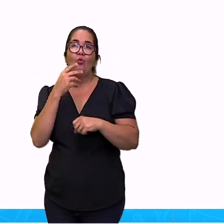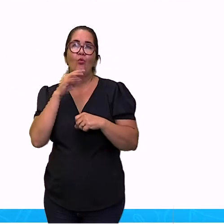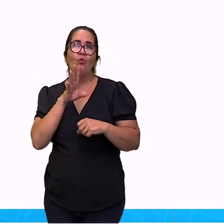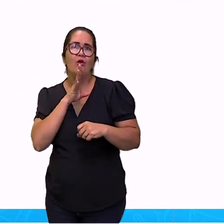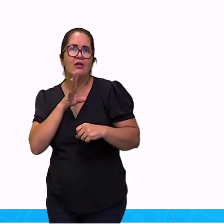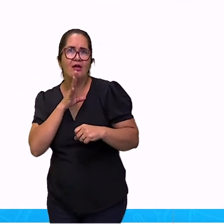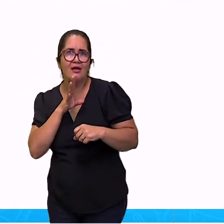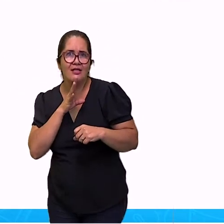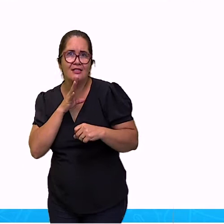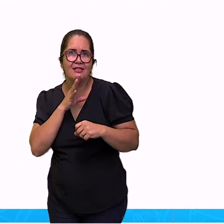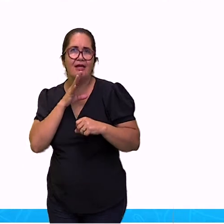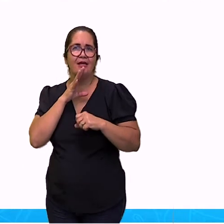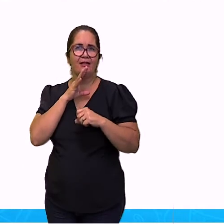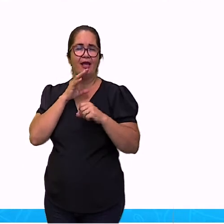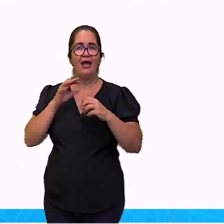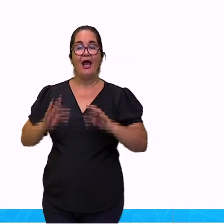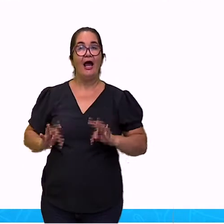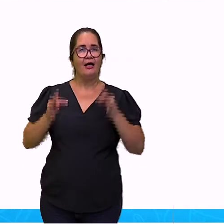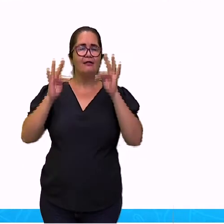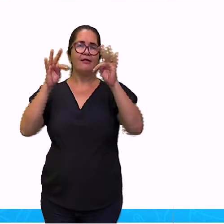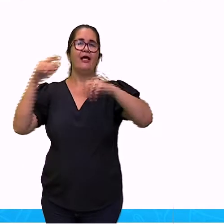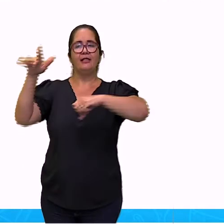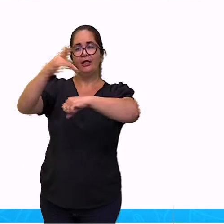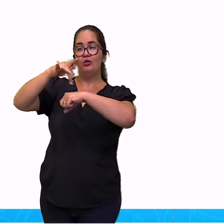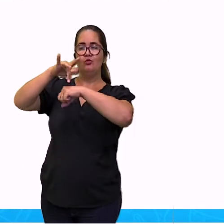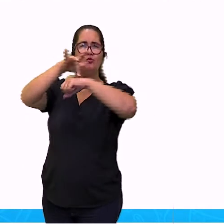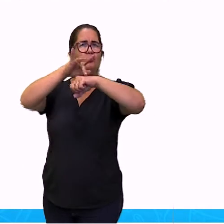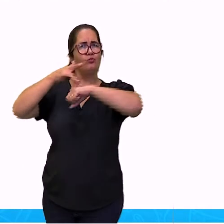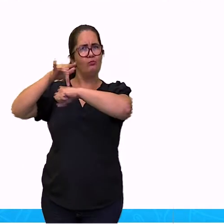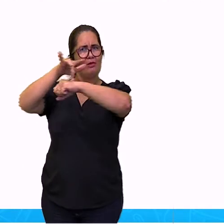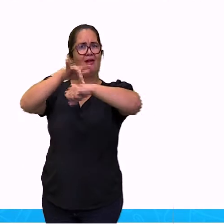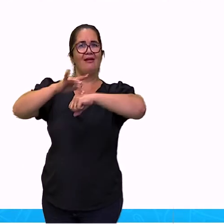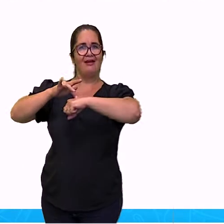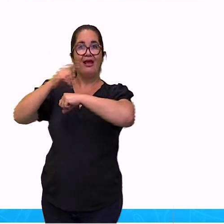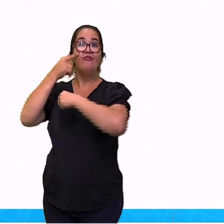mudança está ali envolvida dentro do balé, na Europa também.